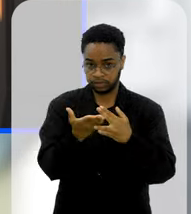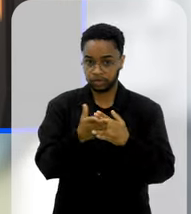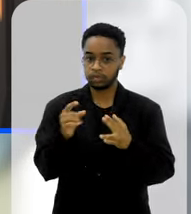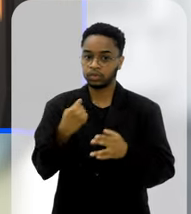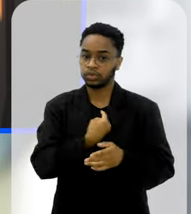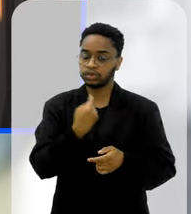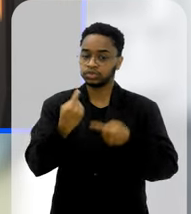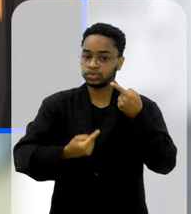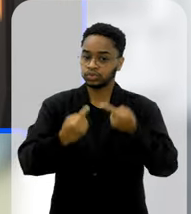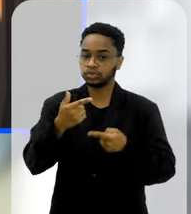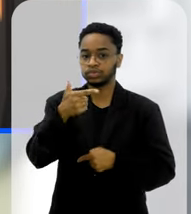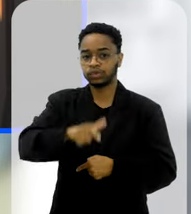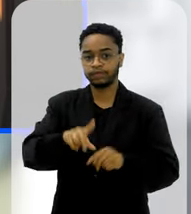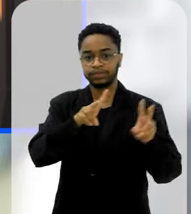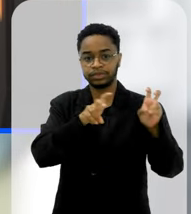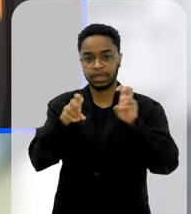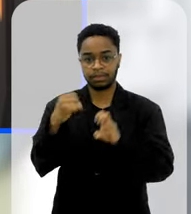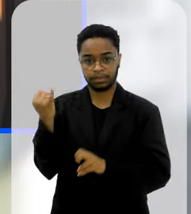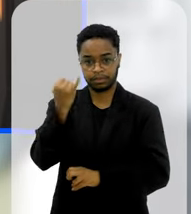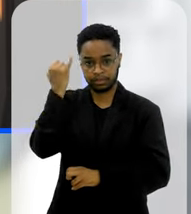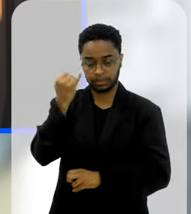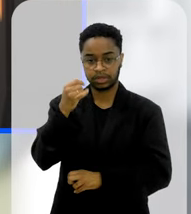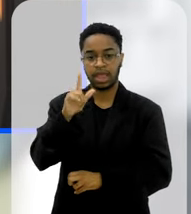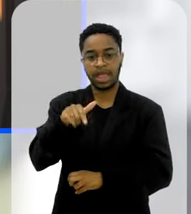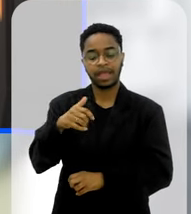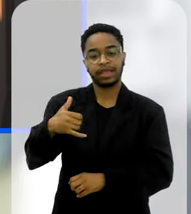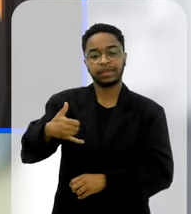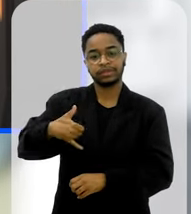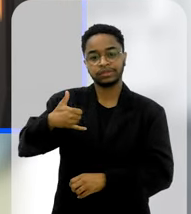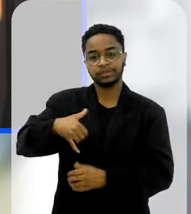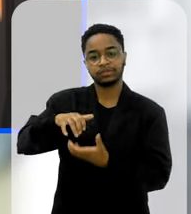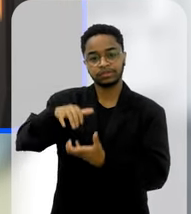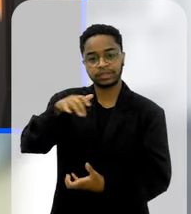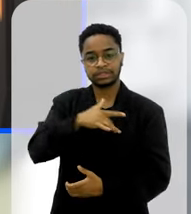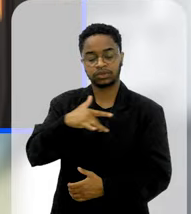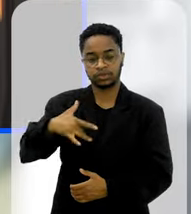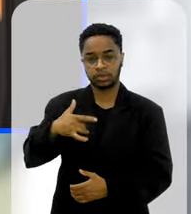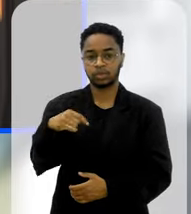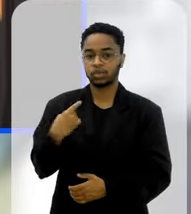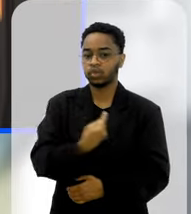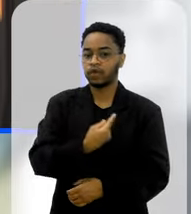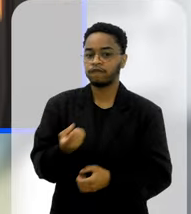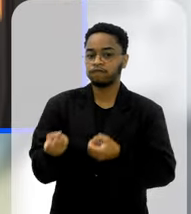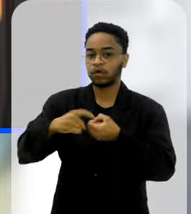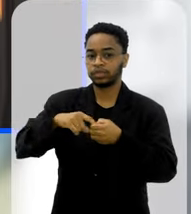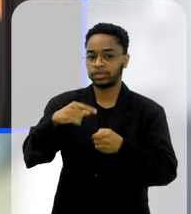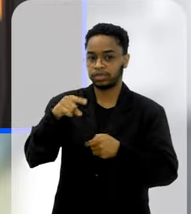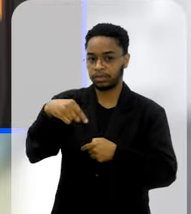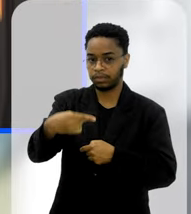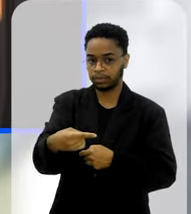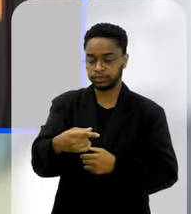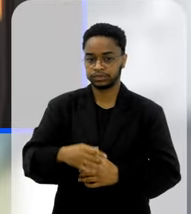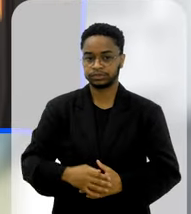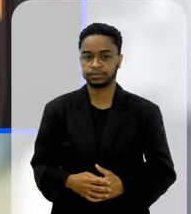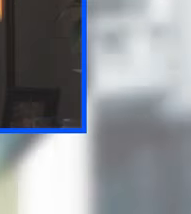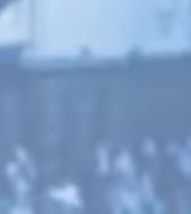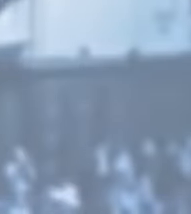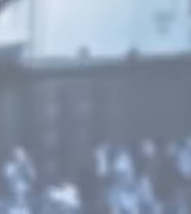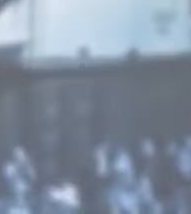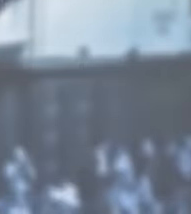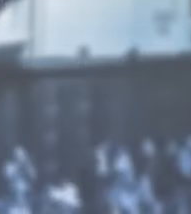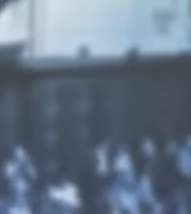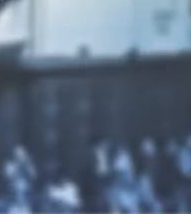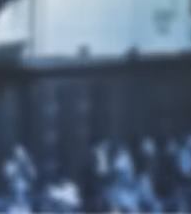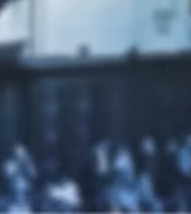E depois do intervalo a gente volta a discutir esse tema tão importante que é o envelhecimento saudável. O Alerj Debate volta em instantes.